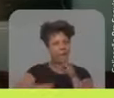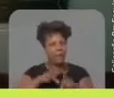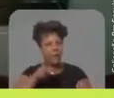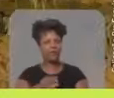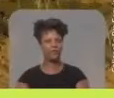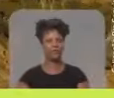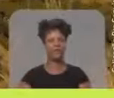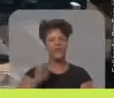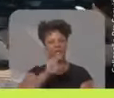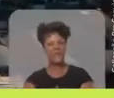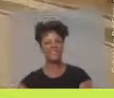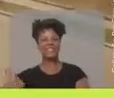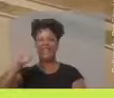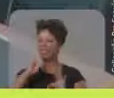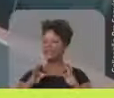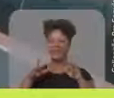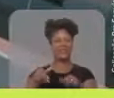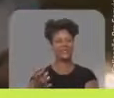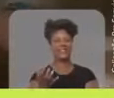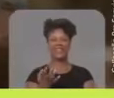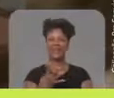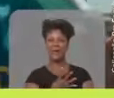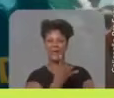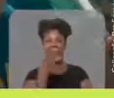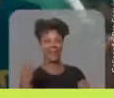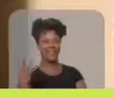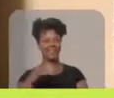O estado inteiro quer mais